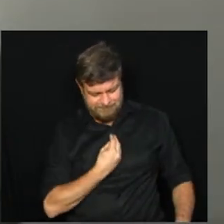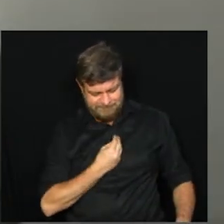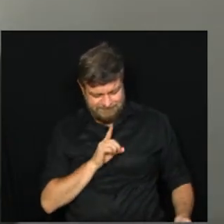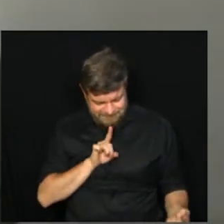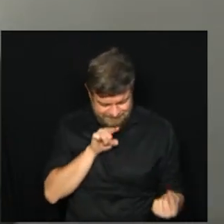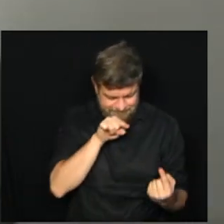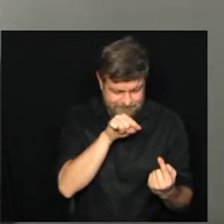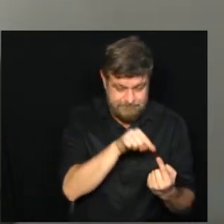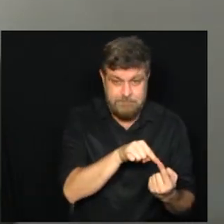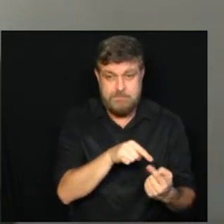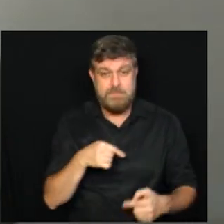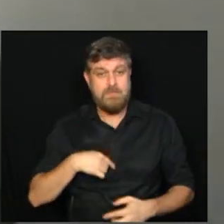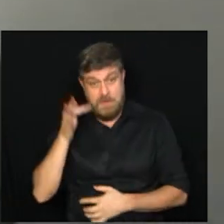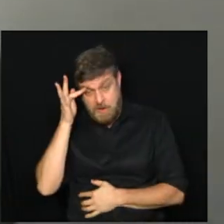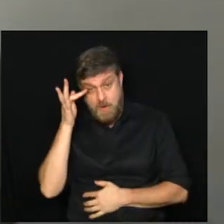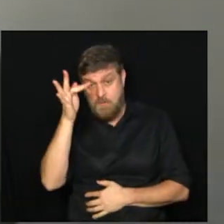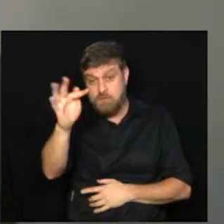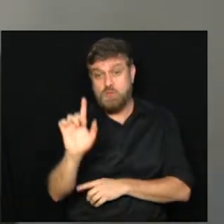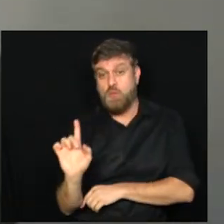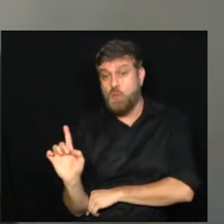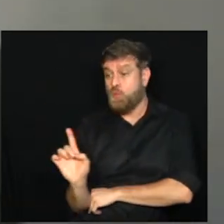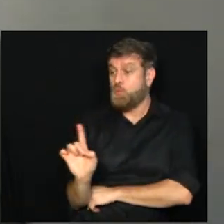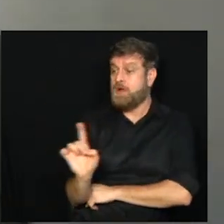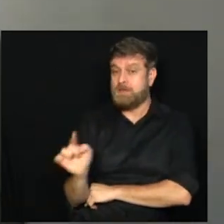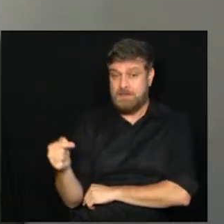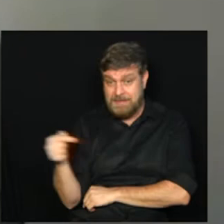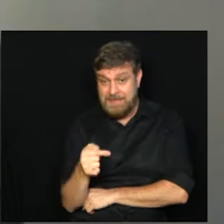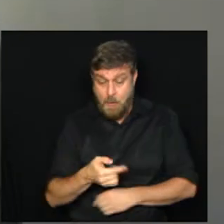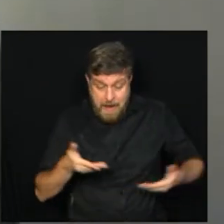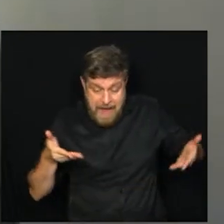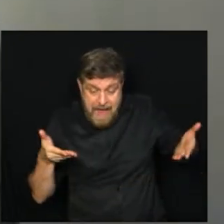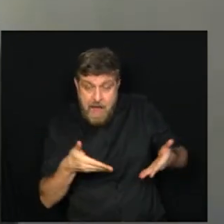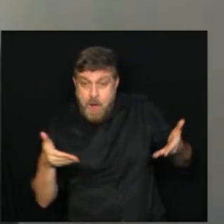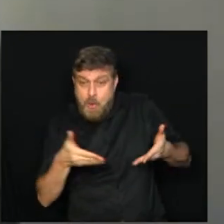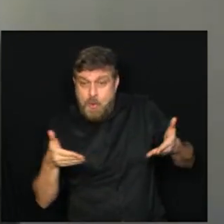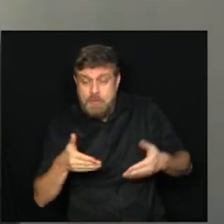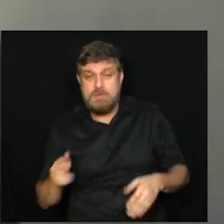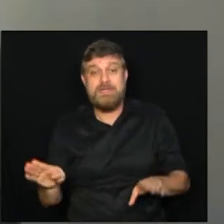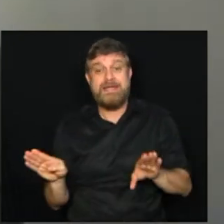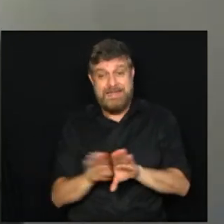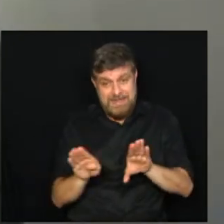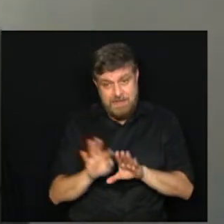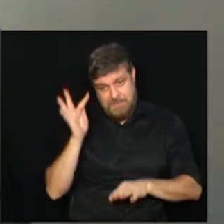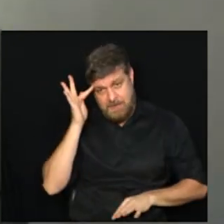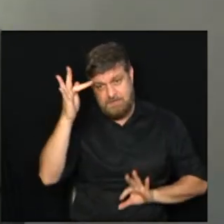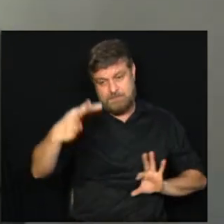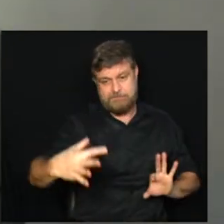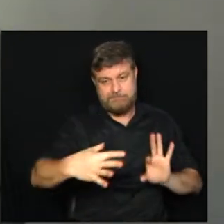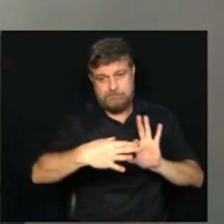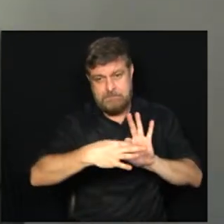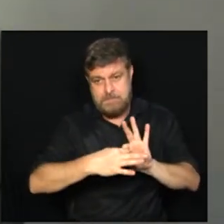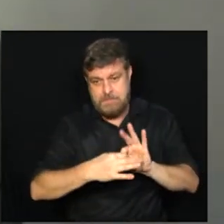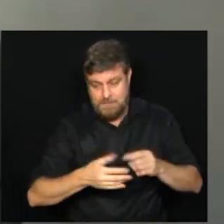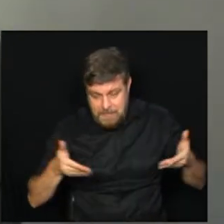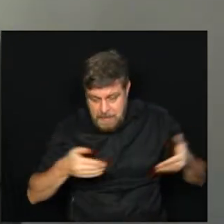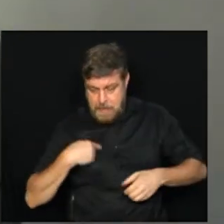fala, eles são o nosso futuro. Não, eles não são o futuro, eles são o presente e o futuro, né? Eles estão aqui, nós